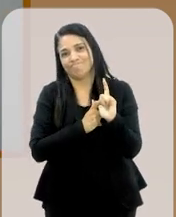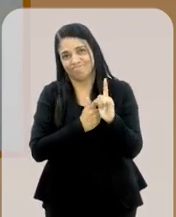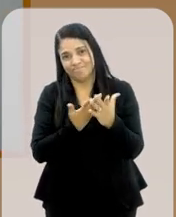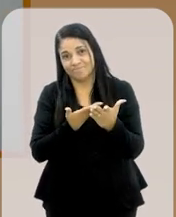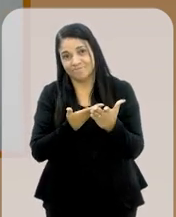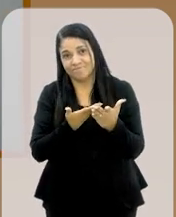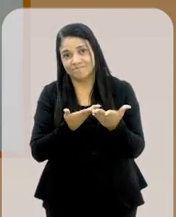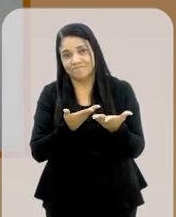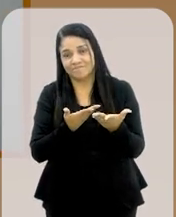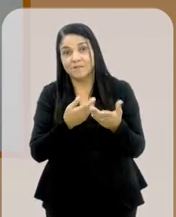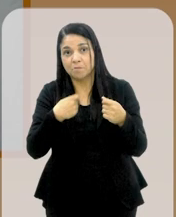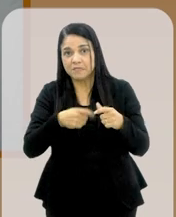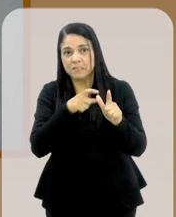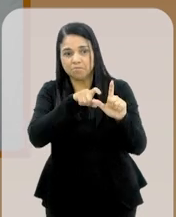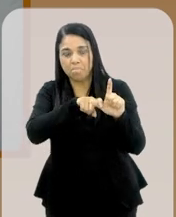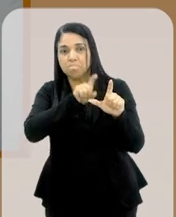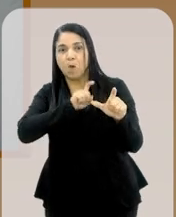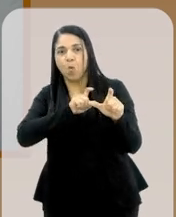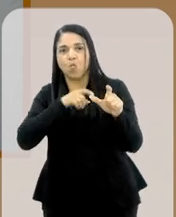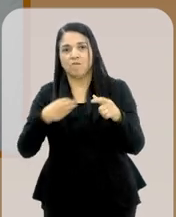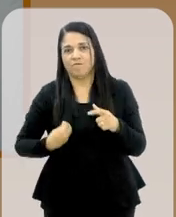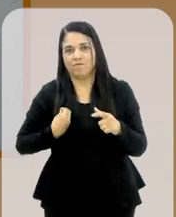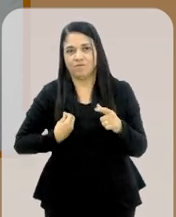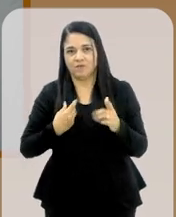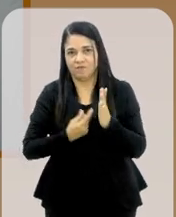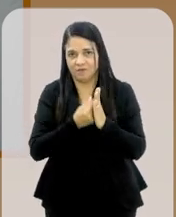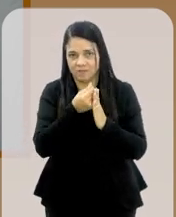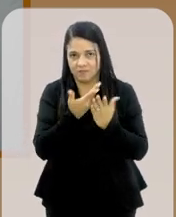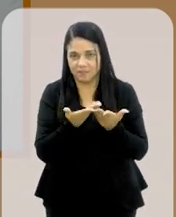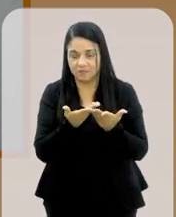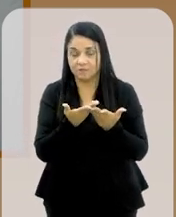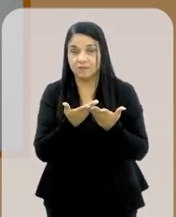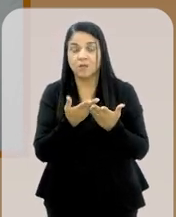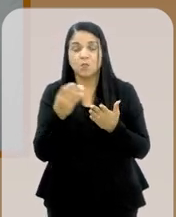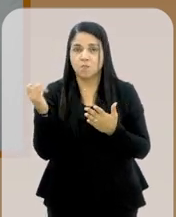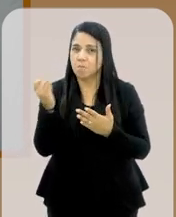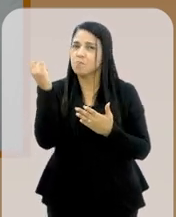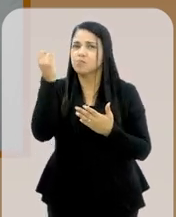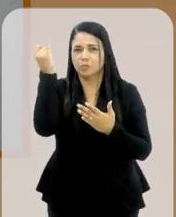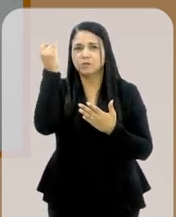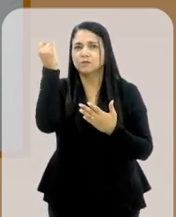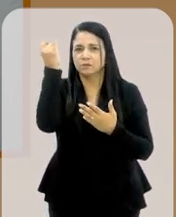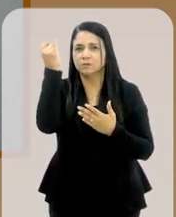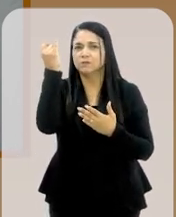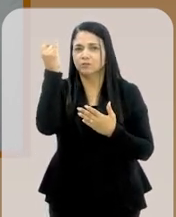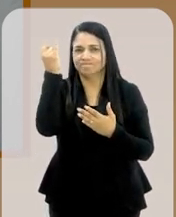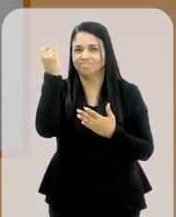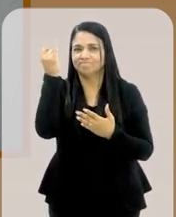né? Então, eu acho importantíssimo, né,